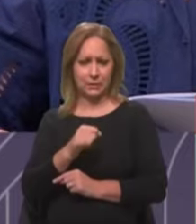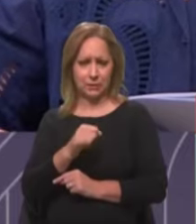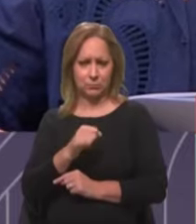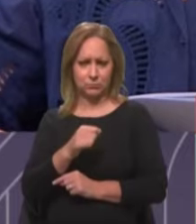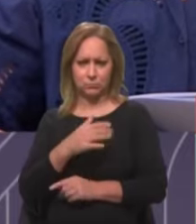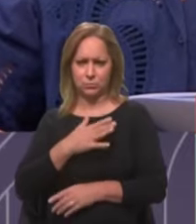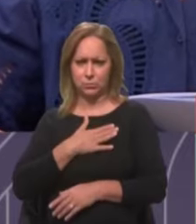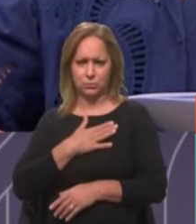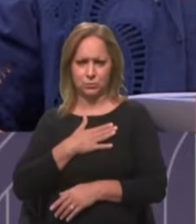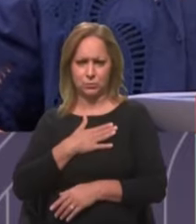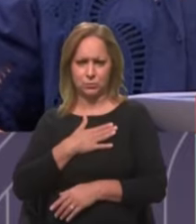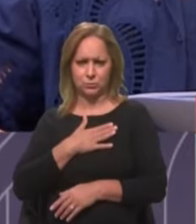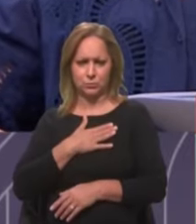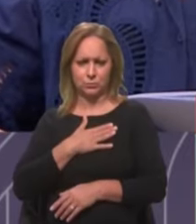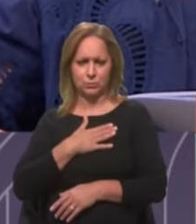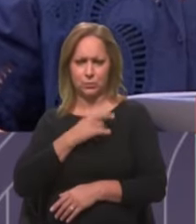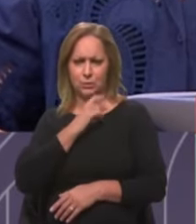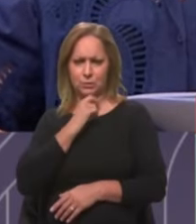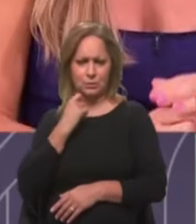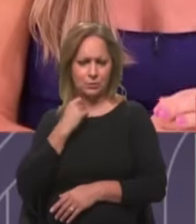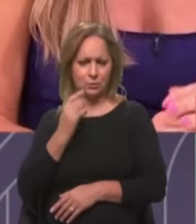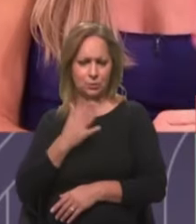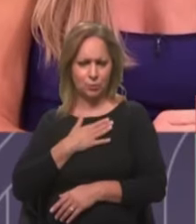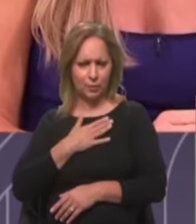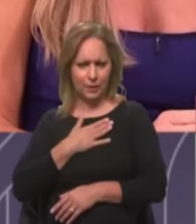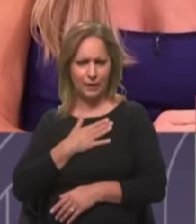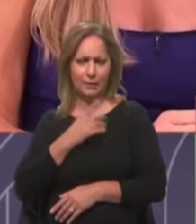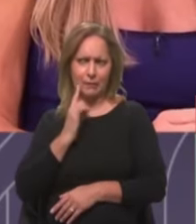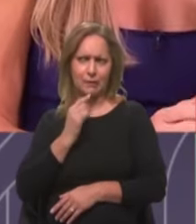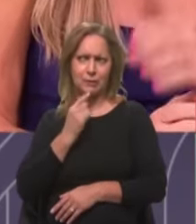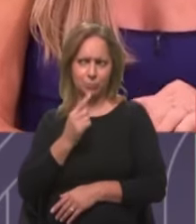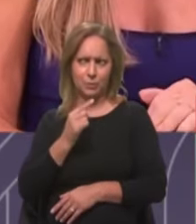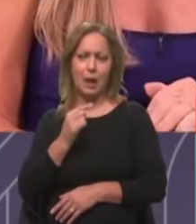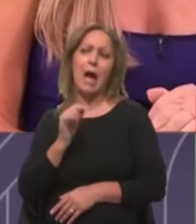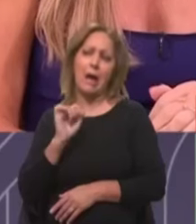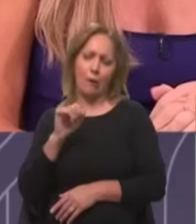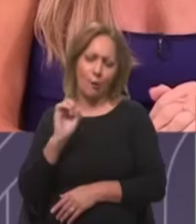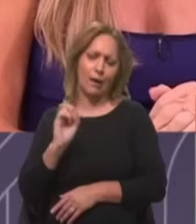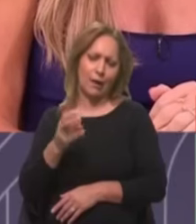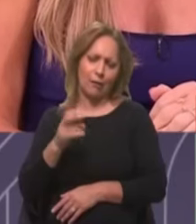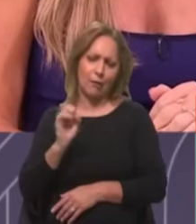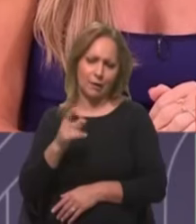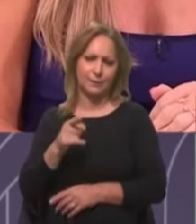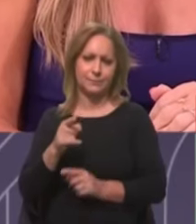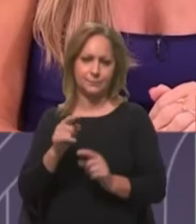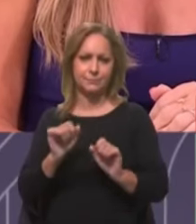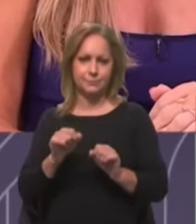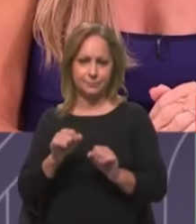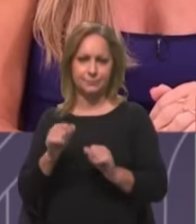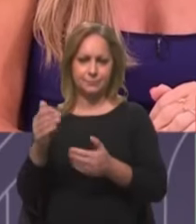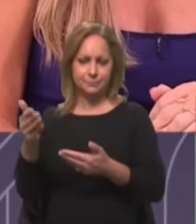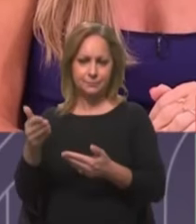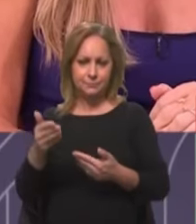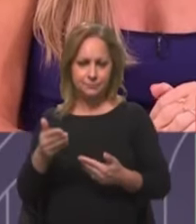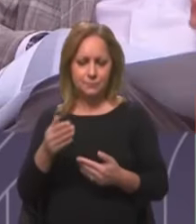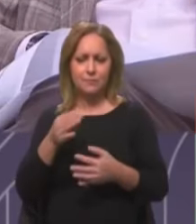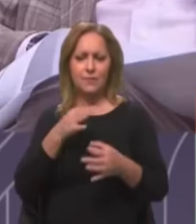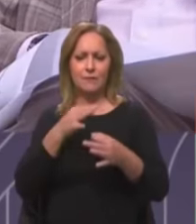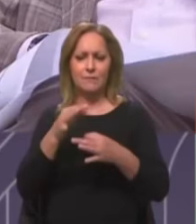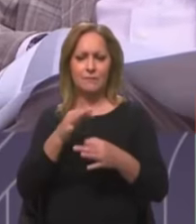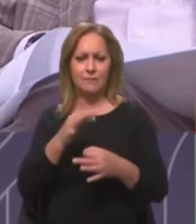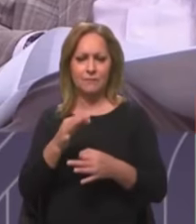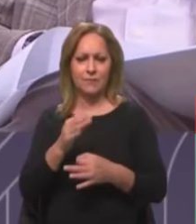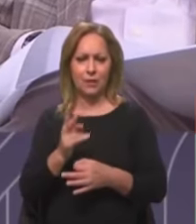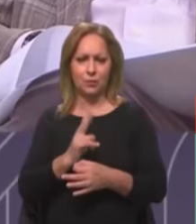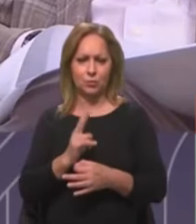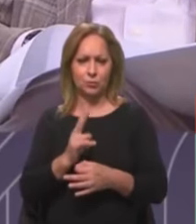não quer receber o Frei Pedro. Ela disse, ok. E recebeu, teve a conversar imenso tempo com ela, eu saí